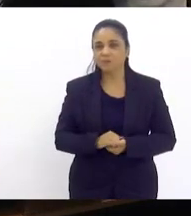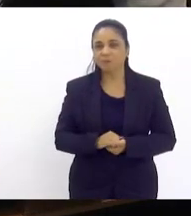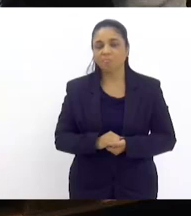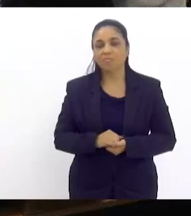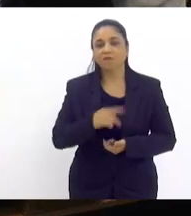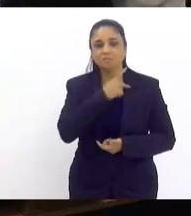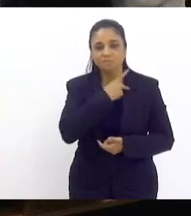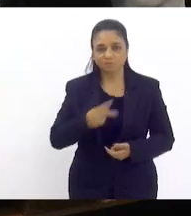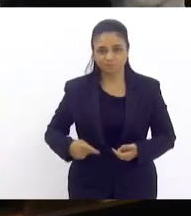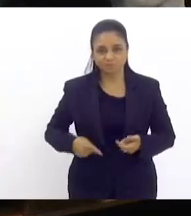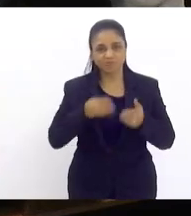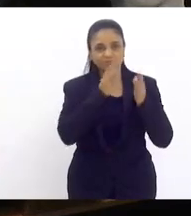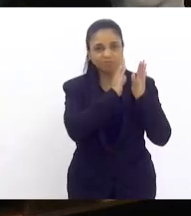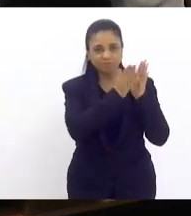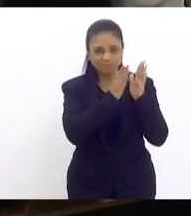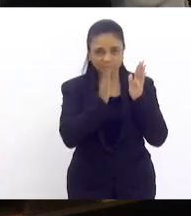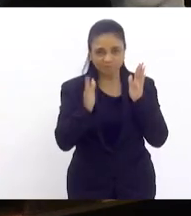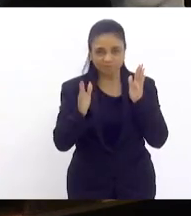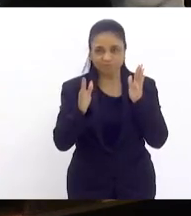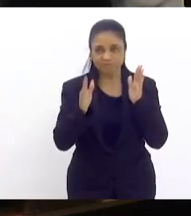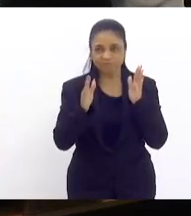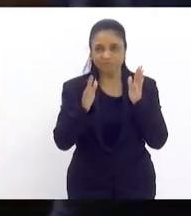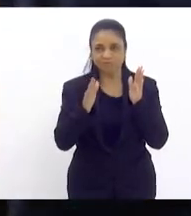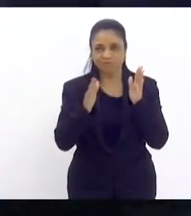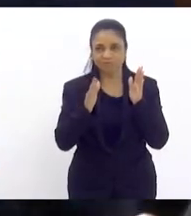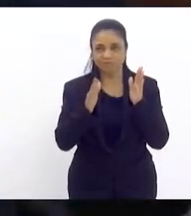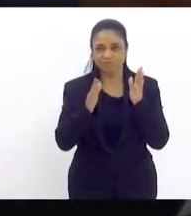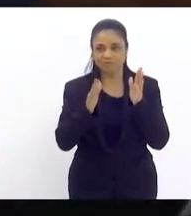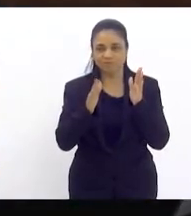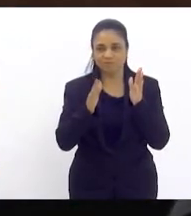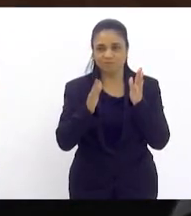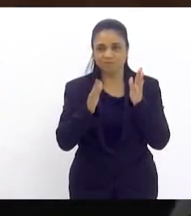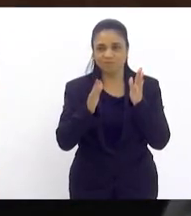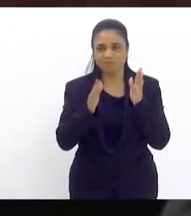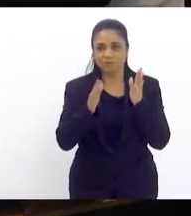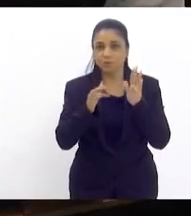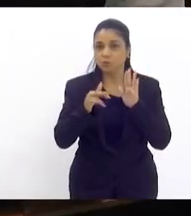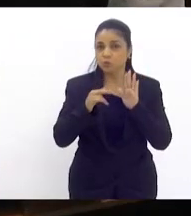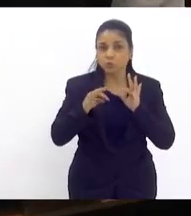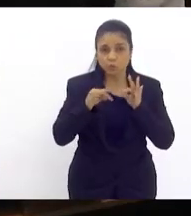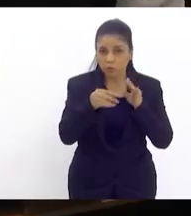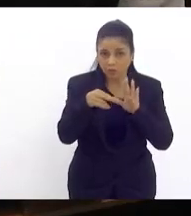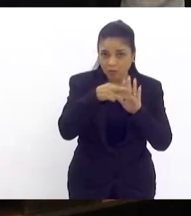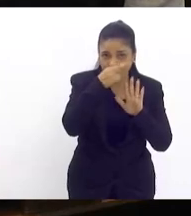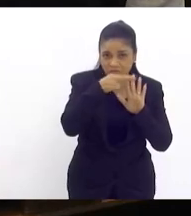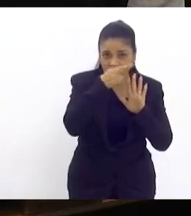questão de ordem também no caso Então tá considerando que toda resolução faz parte do Regimento